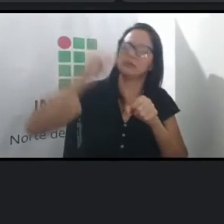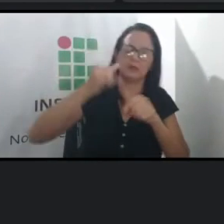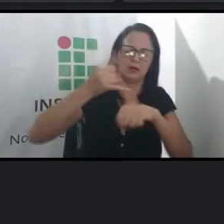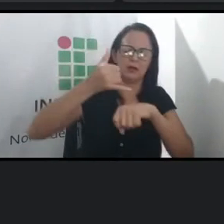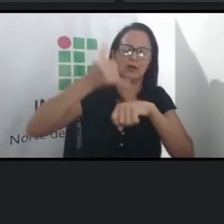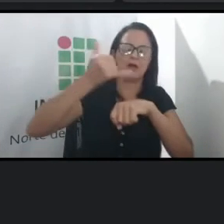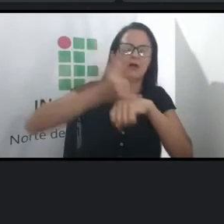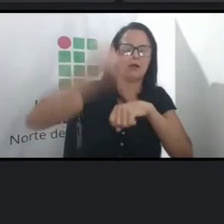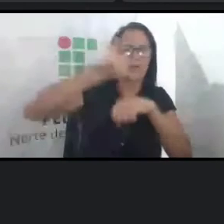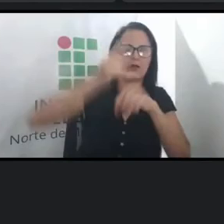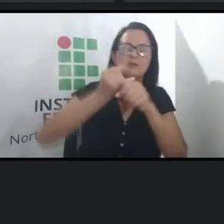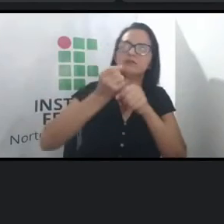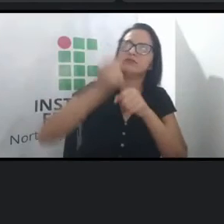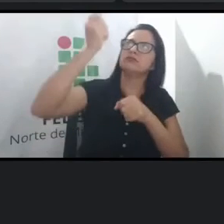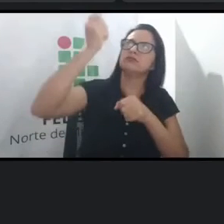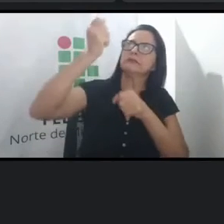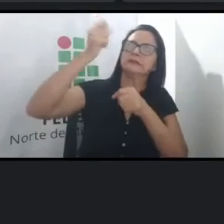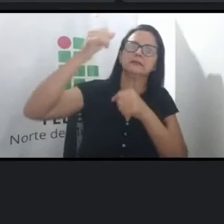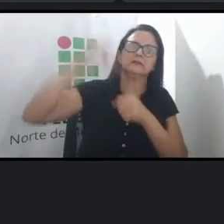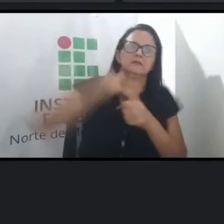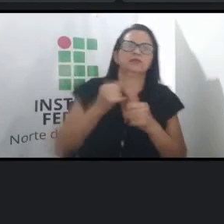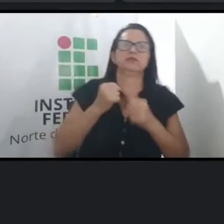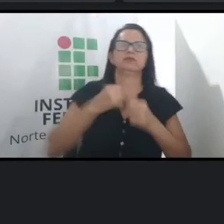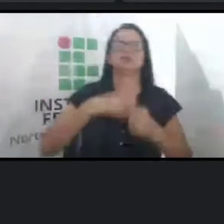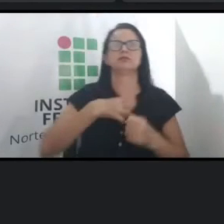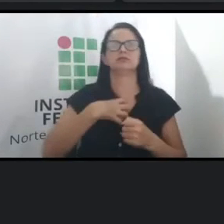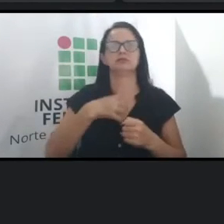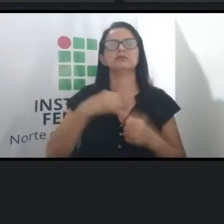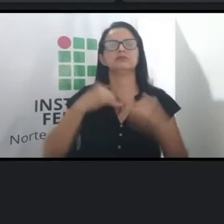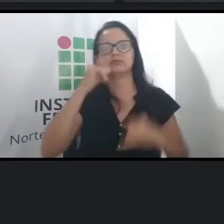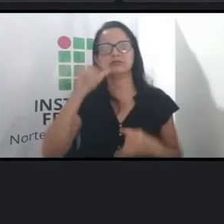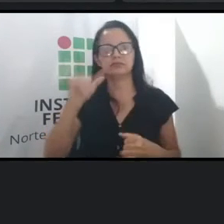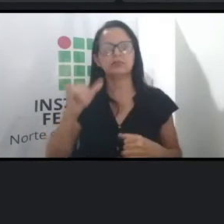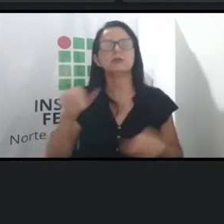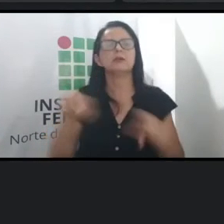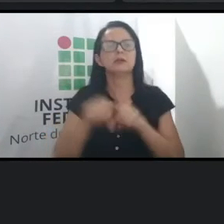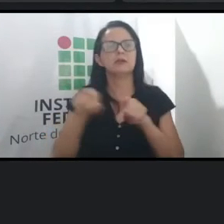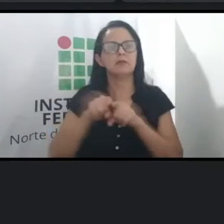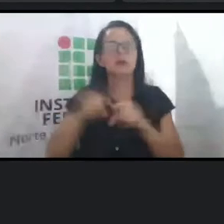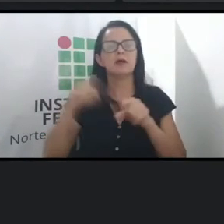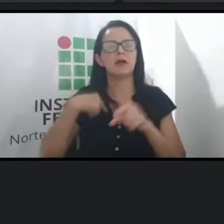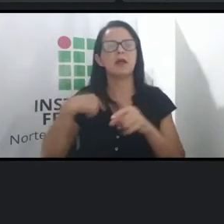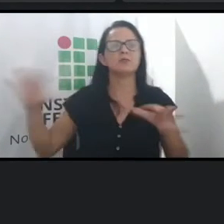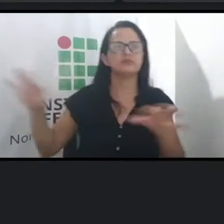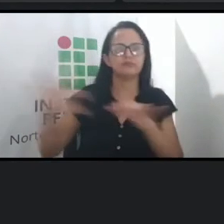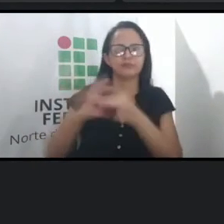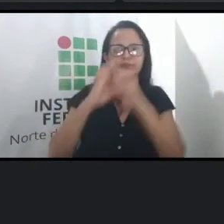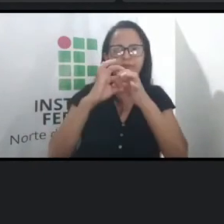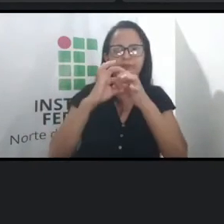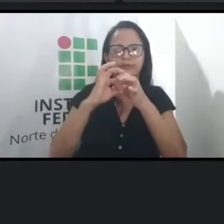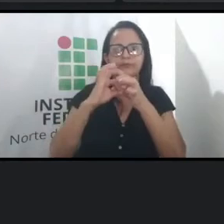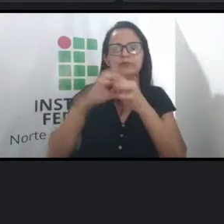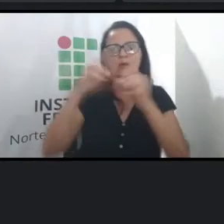ela vai passar a ser parte integrante do meu circuito. Por isso que devemos tomar cuidado